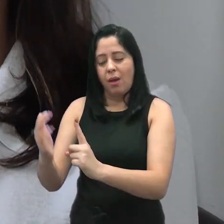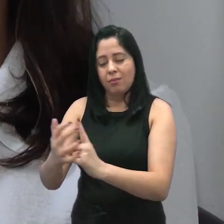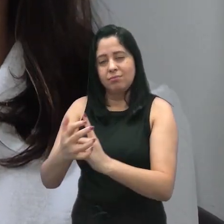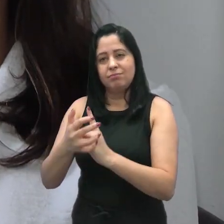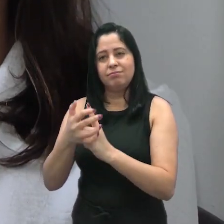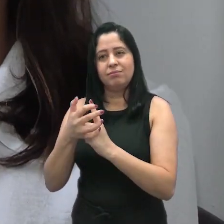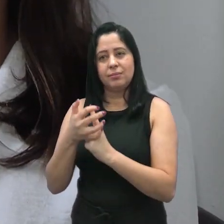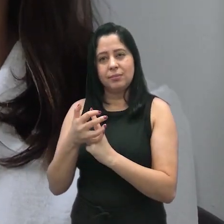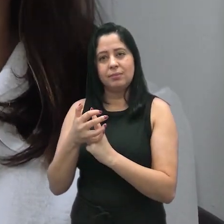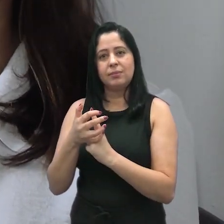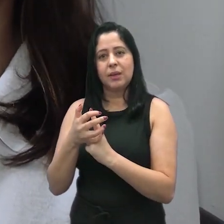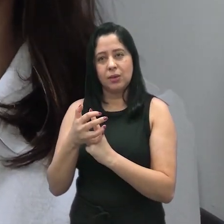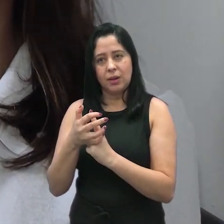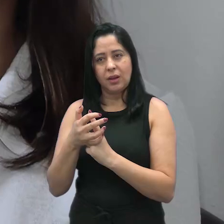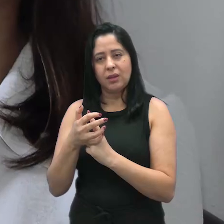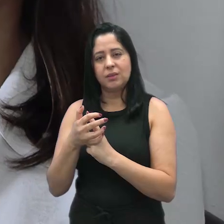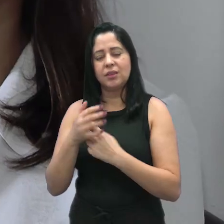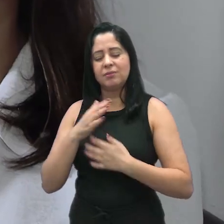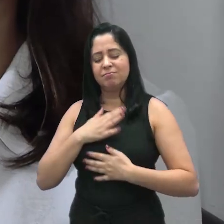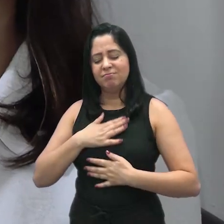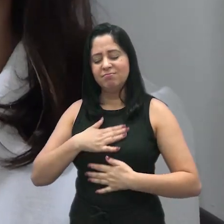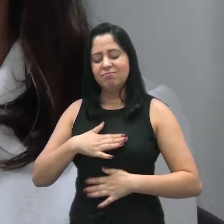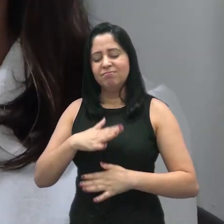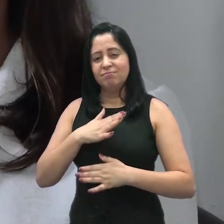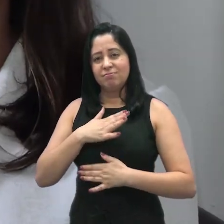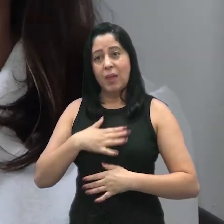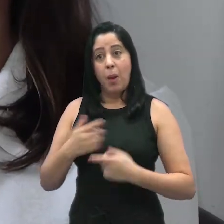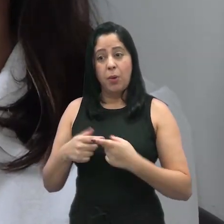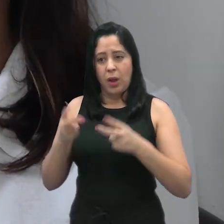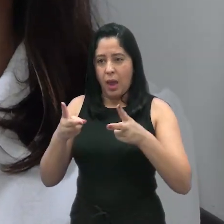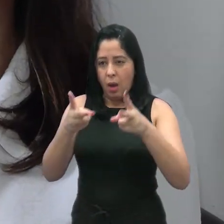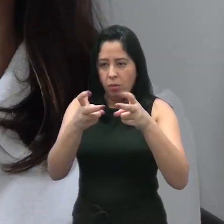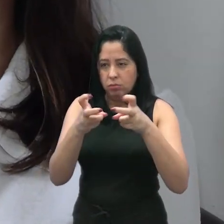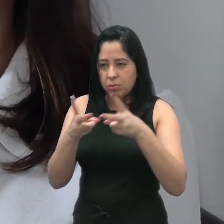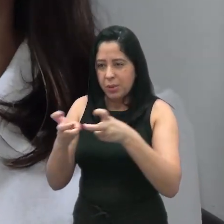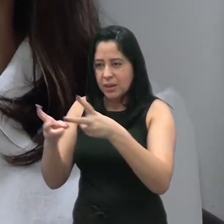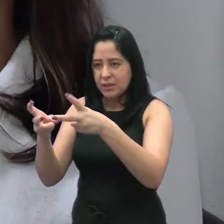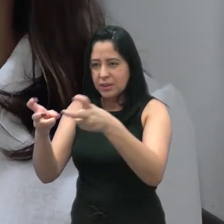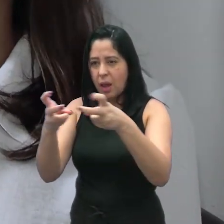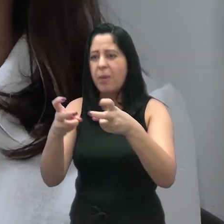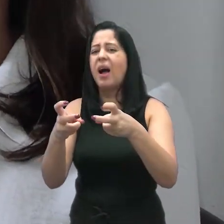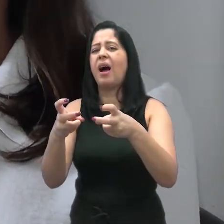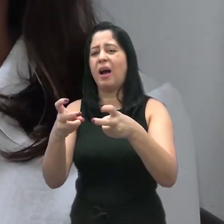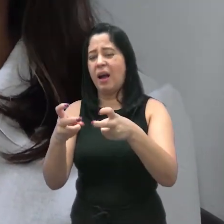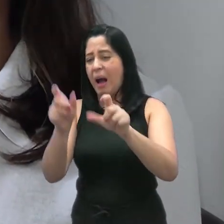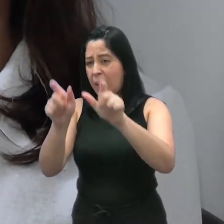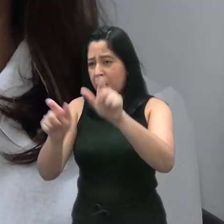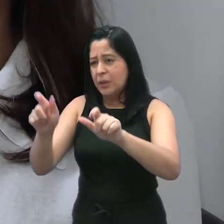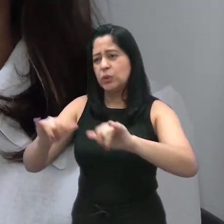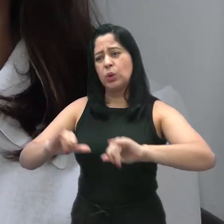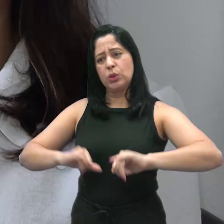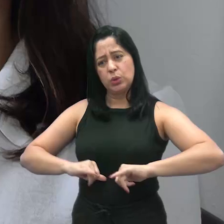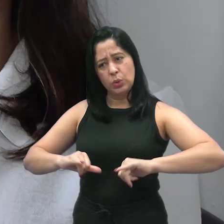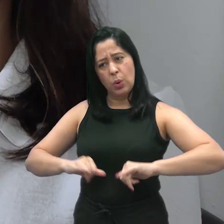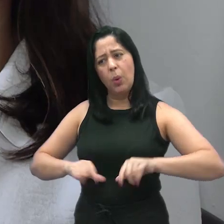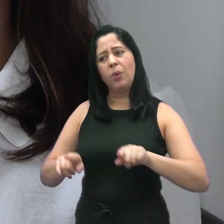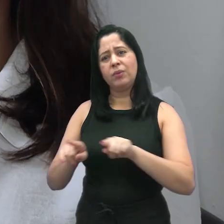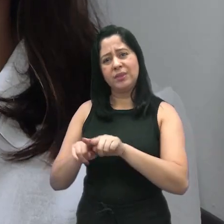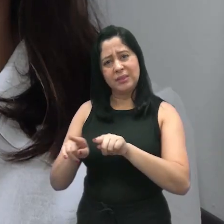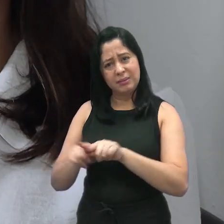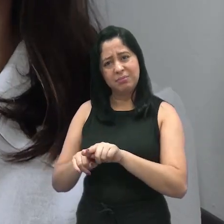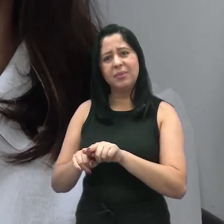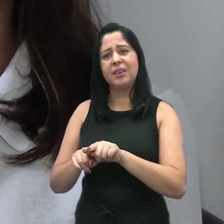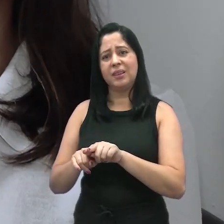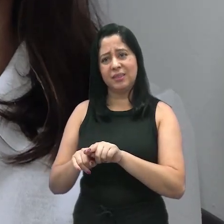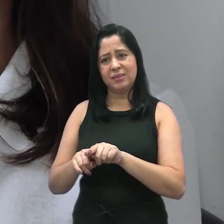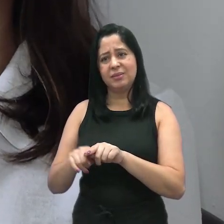sente confortável, porque você vê que também outras pessoas passam pelo luto em diversas